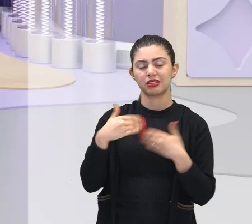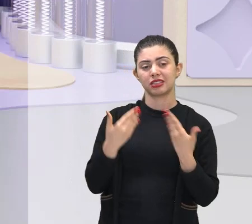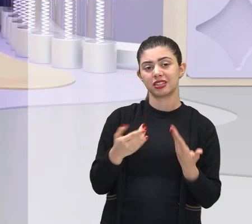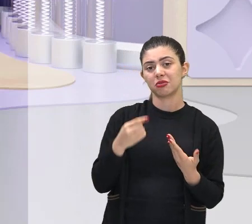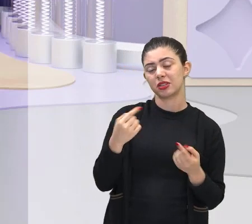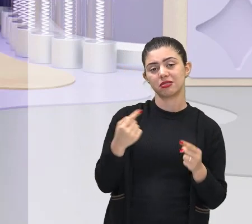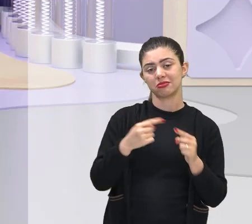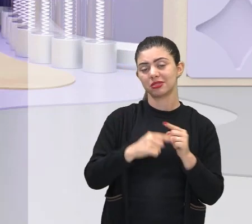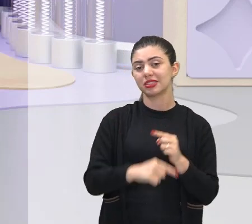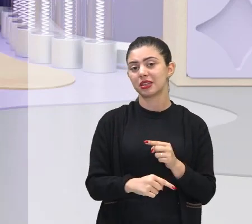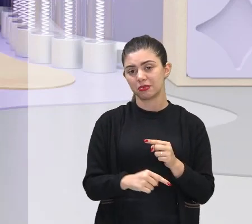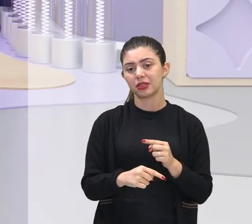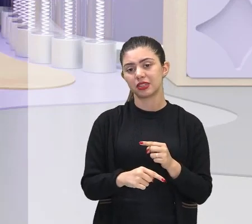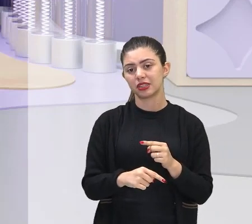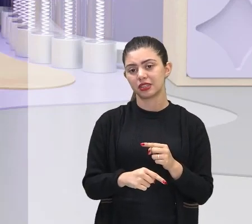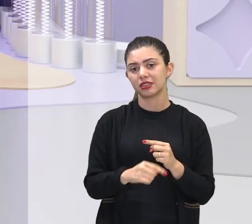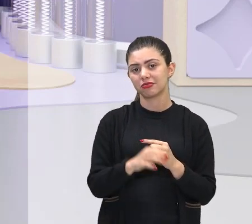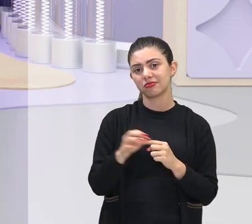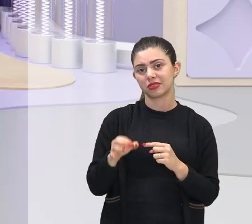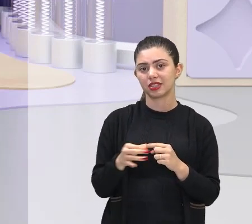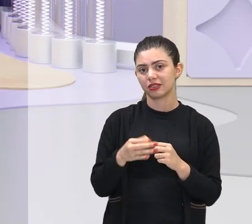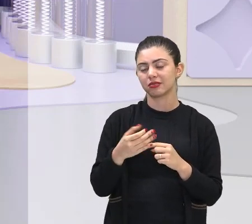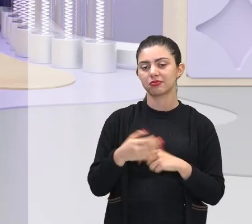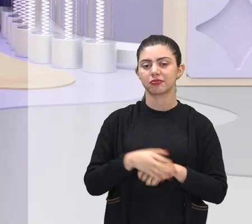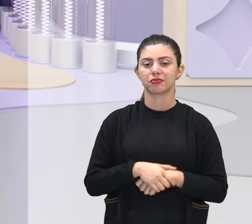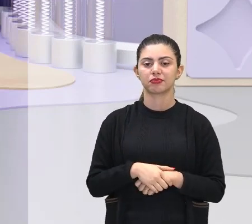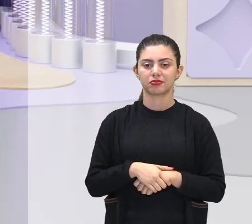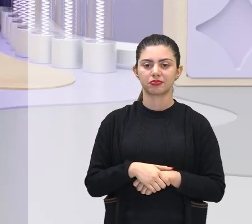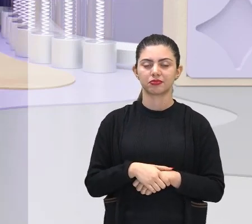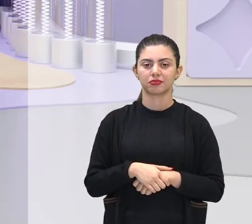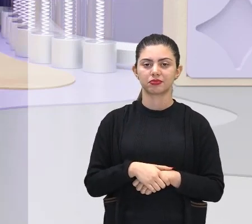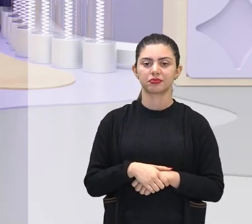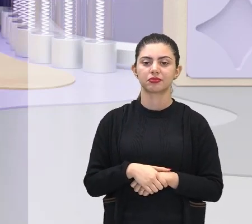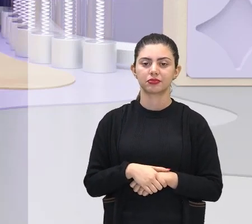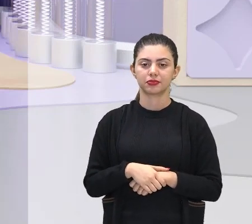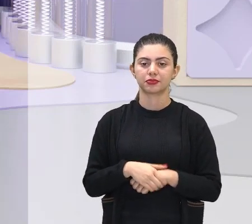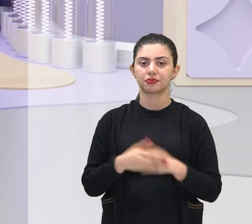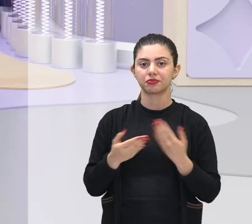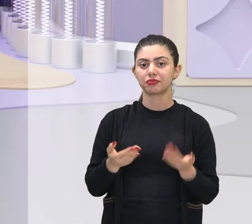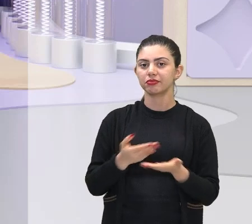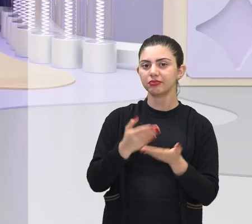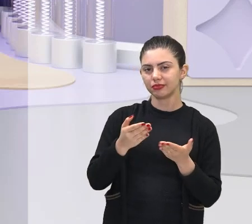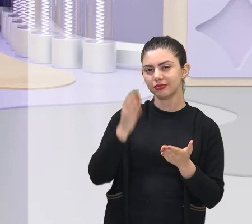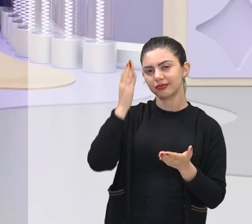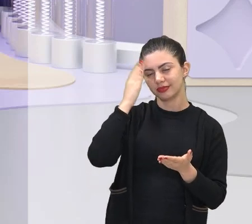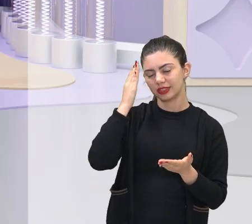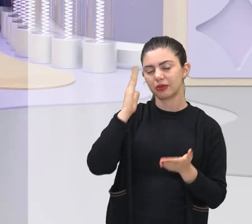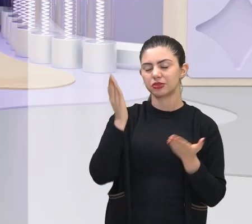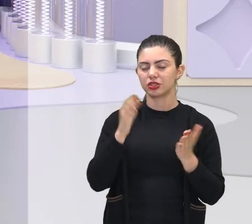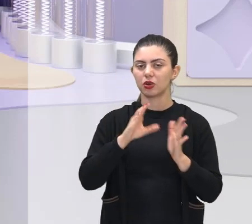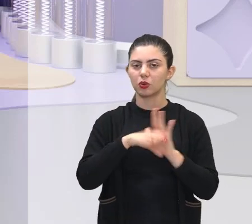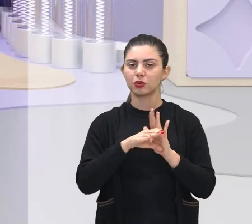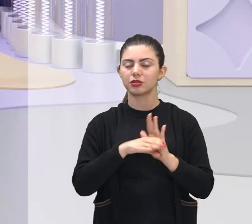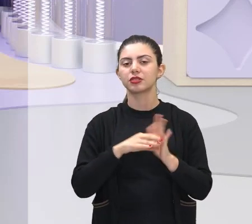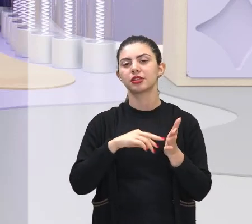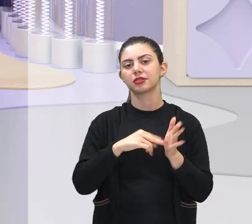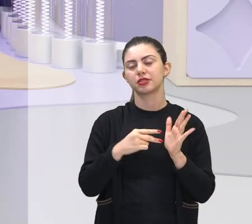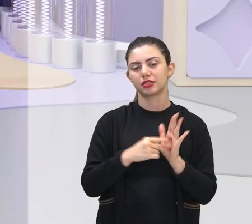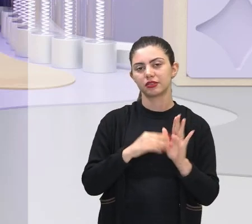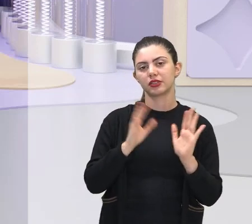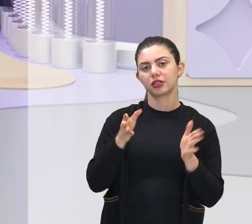irmão, seu primo, seu tio não é ateu. Você já está sabendo disso, você diz para ele